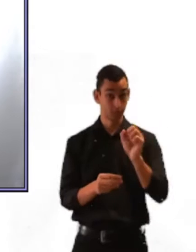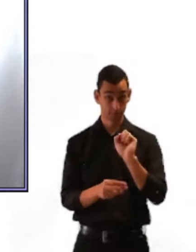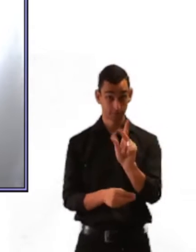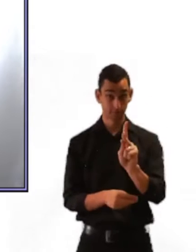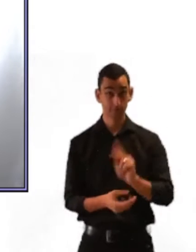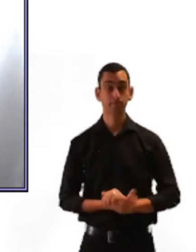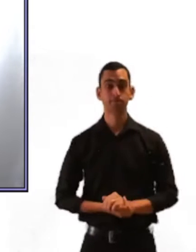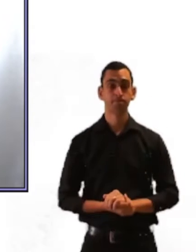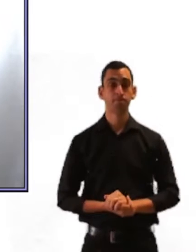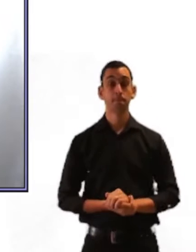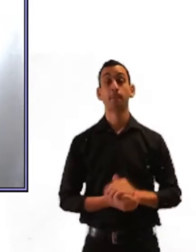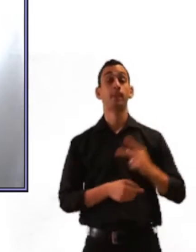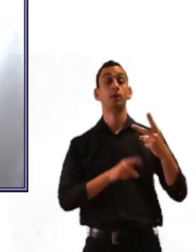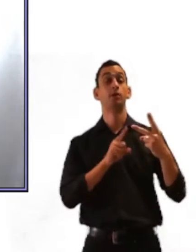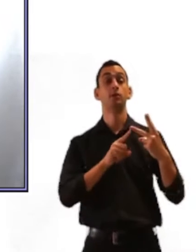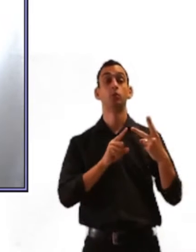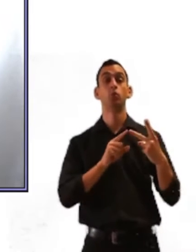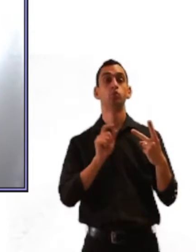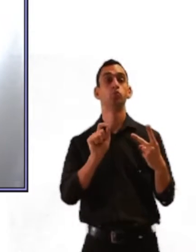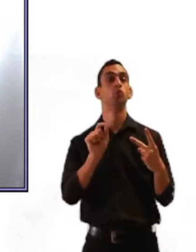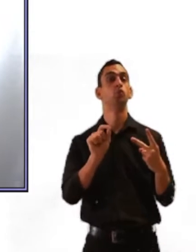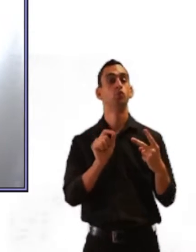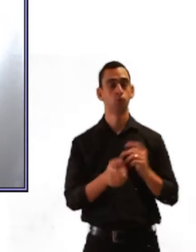outro ponto que é muito tratado